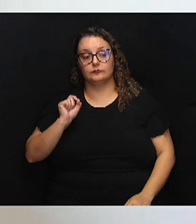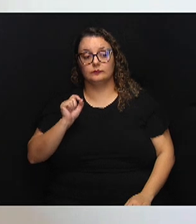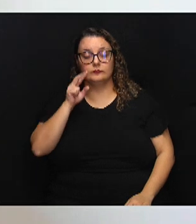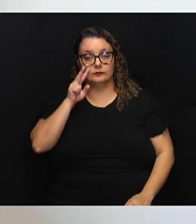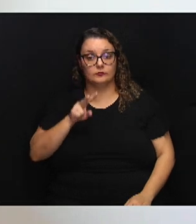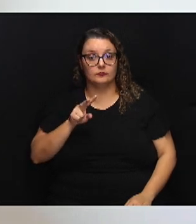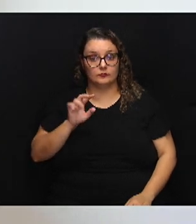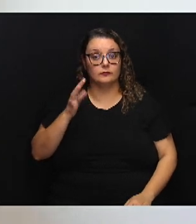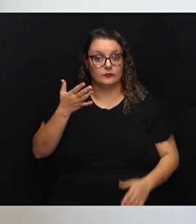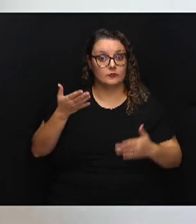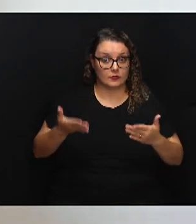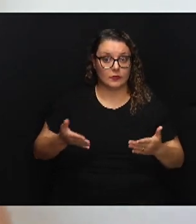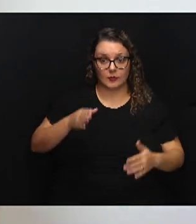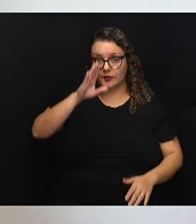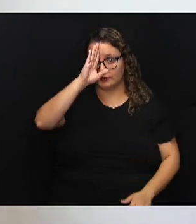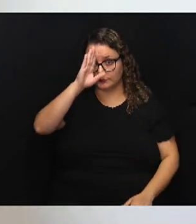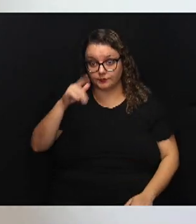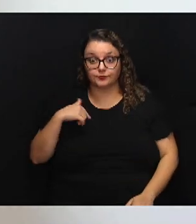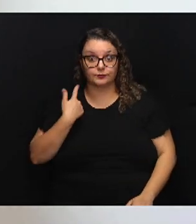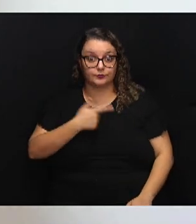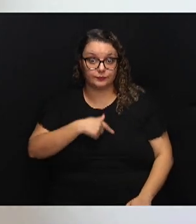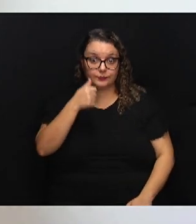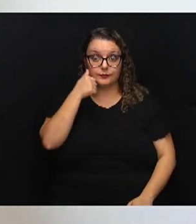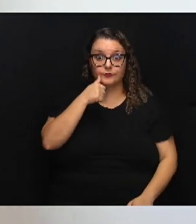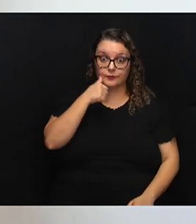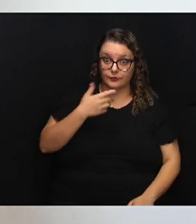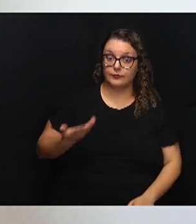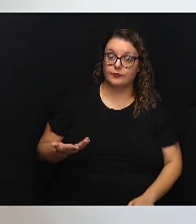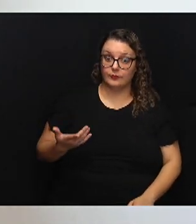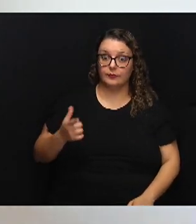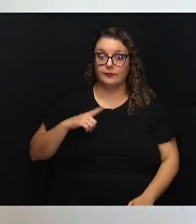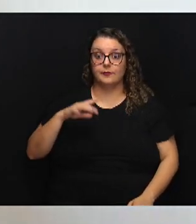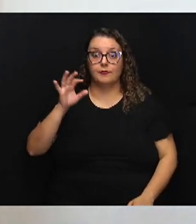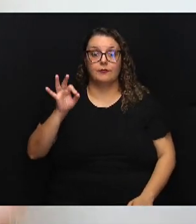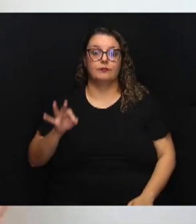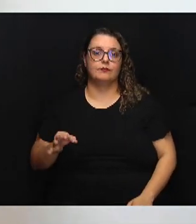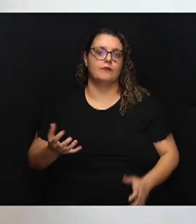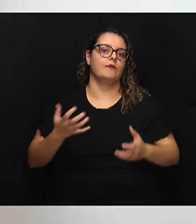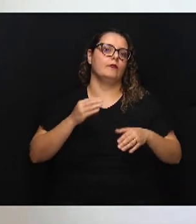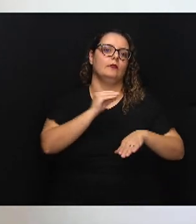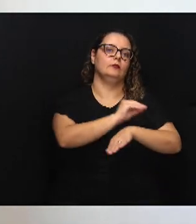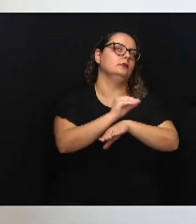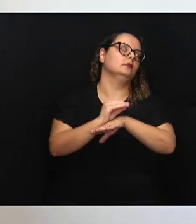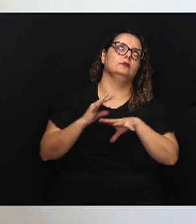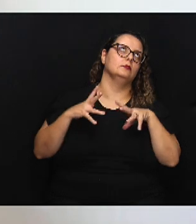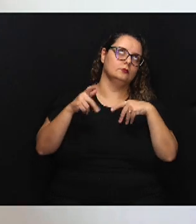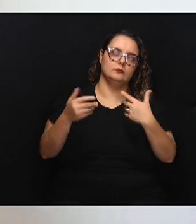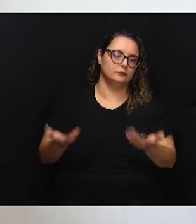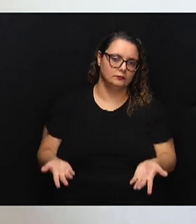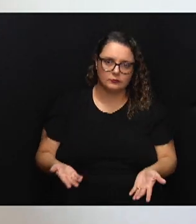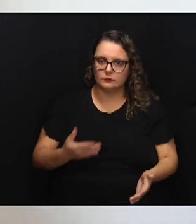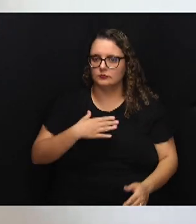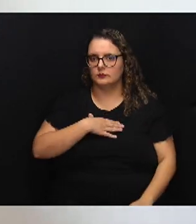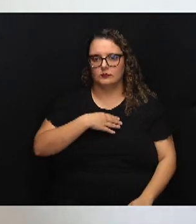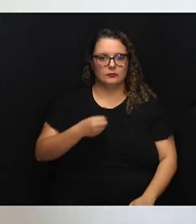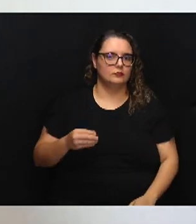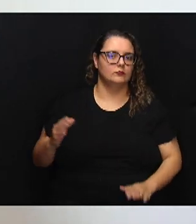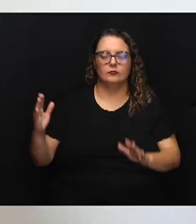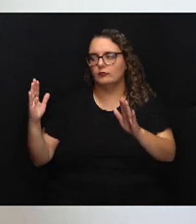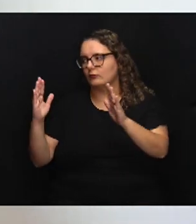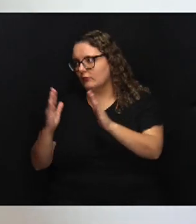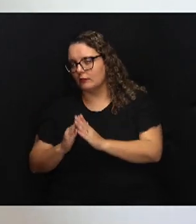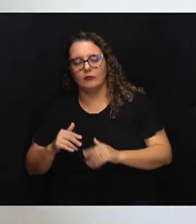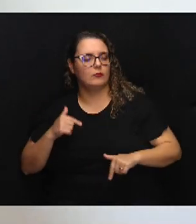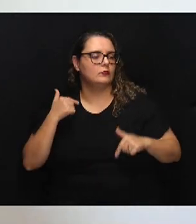que acontece, né, principalmente nós mulheres, nós temos a tendência de querer dar conta de tudo, dos filhos, da casa,